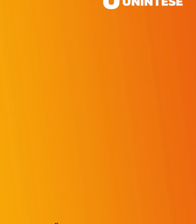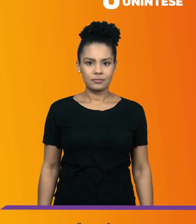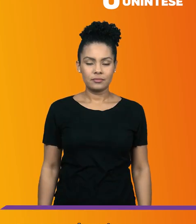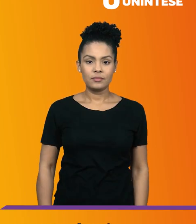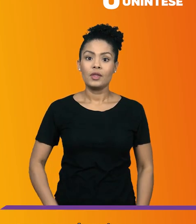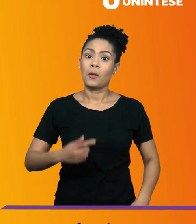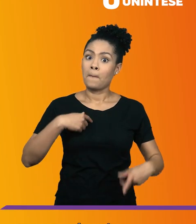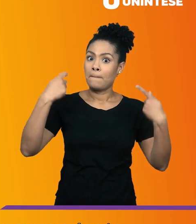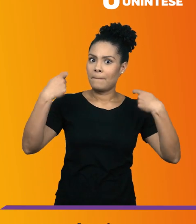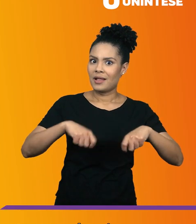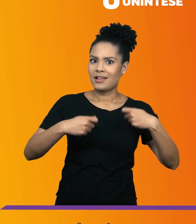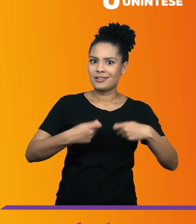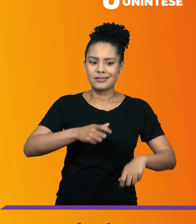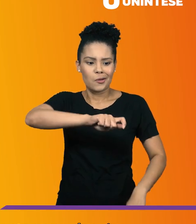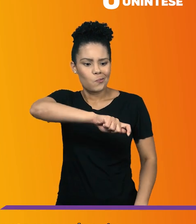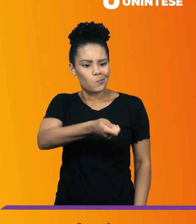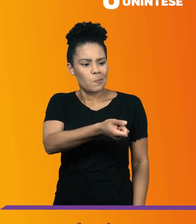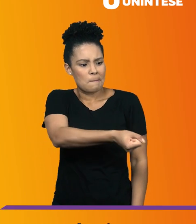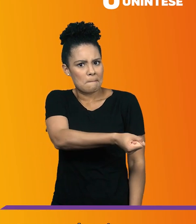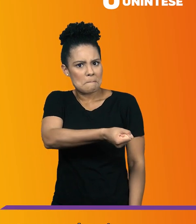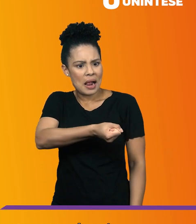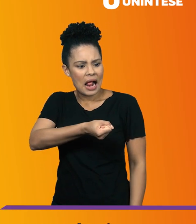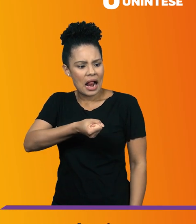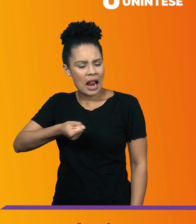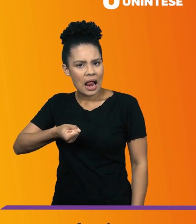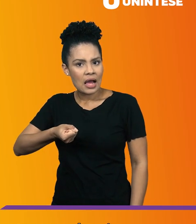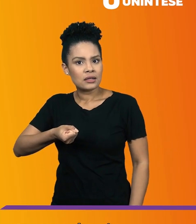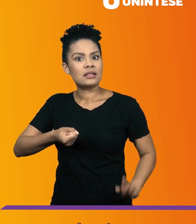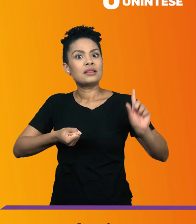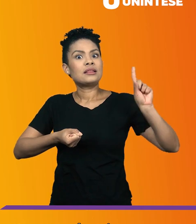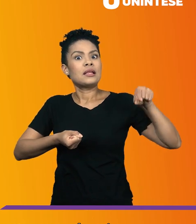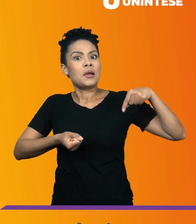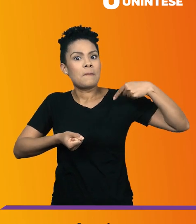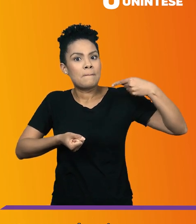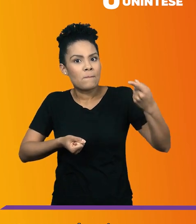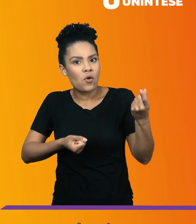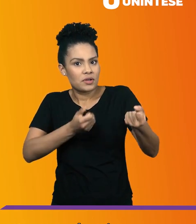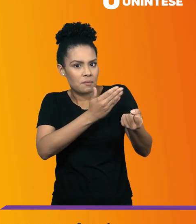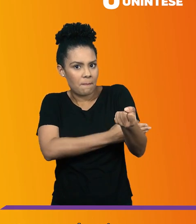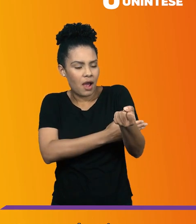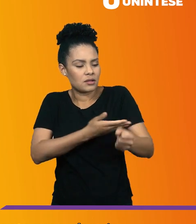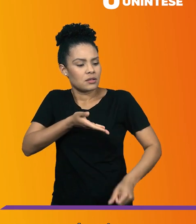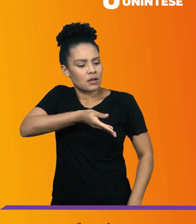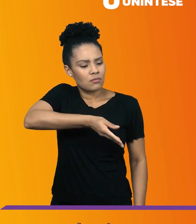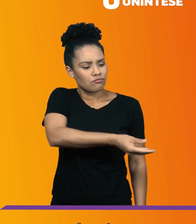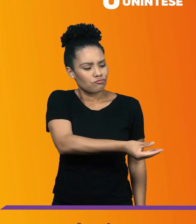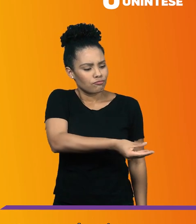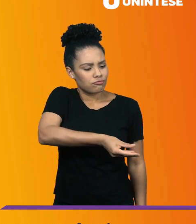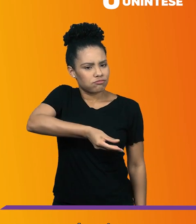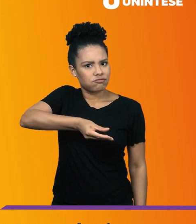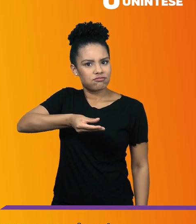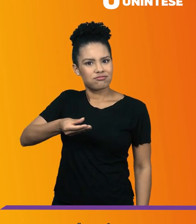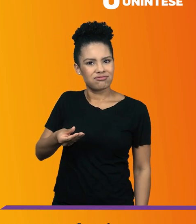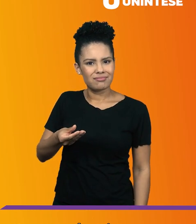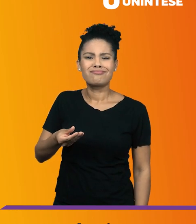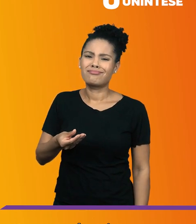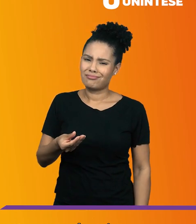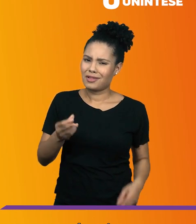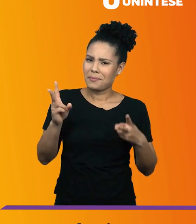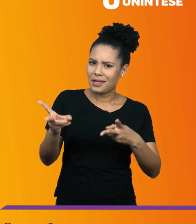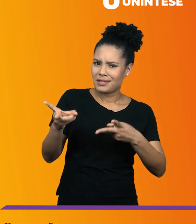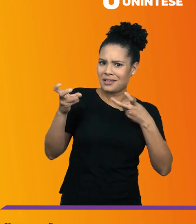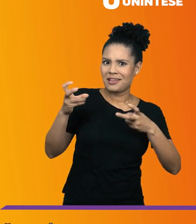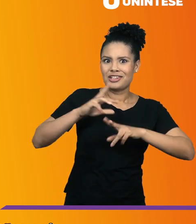Eu tive que abrir a gaveta primeiramente para depois conseguir pegar a pasta que estava dentro da